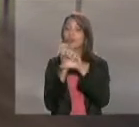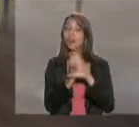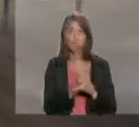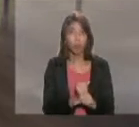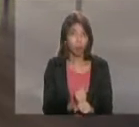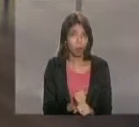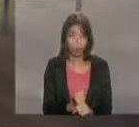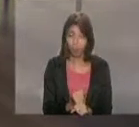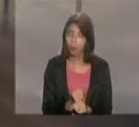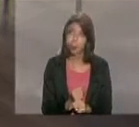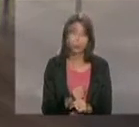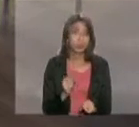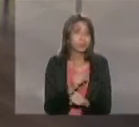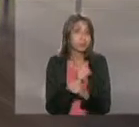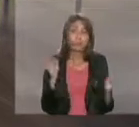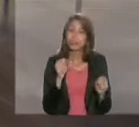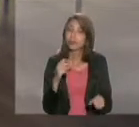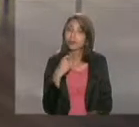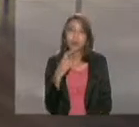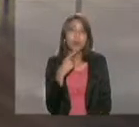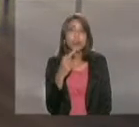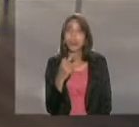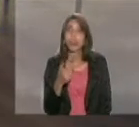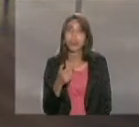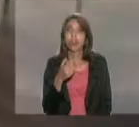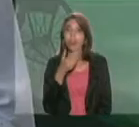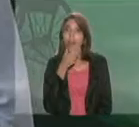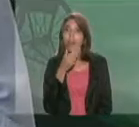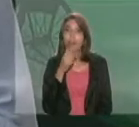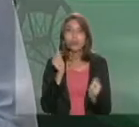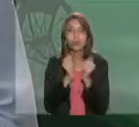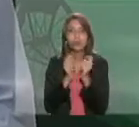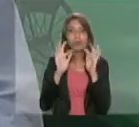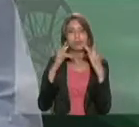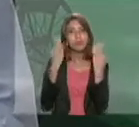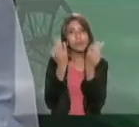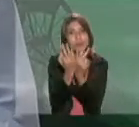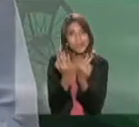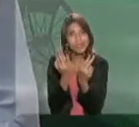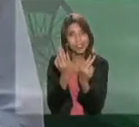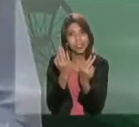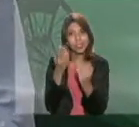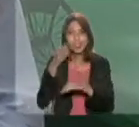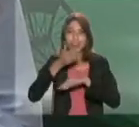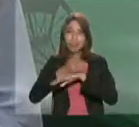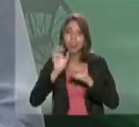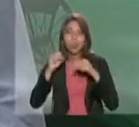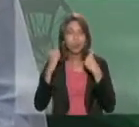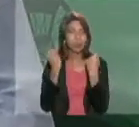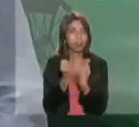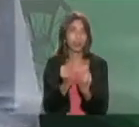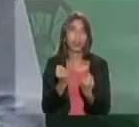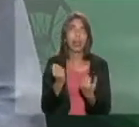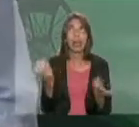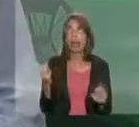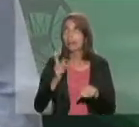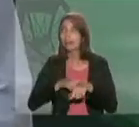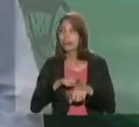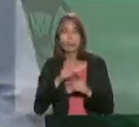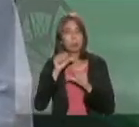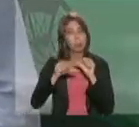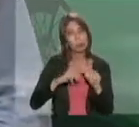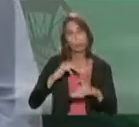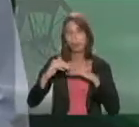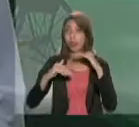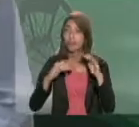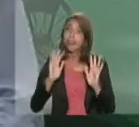quê? Como é que faz? Olha que conta doida para o cara fechar. Não fecha o mês. É impossível que esse cidadão vá ao estádio. Os tempos mudaram, as